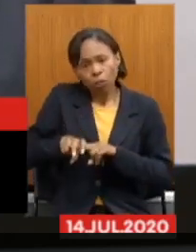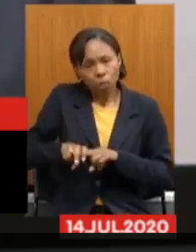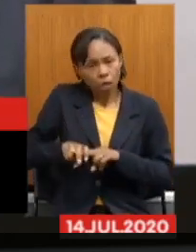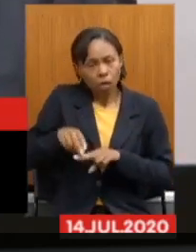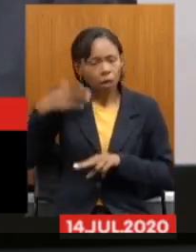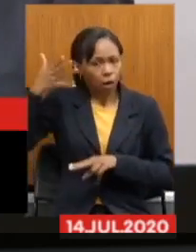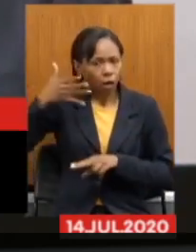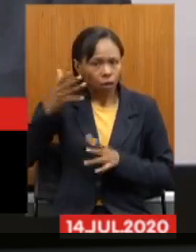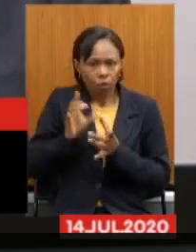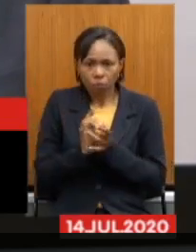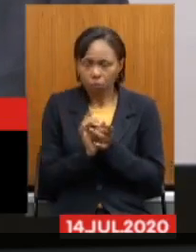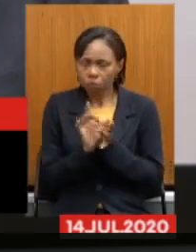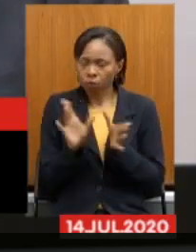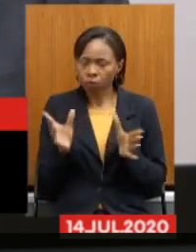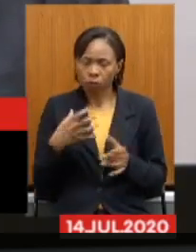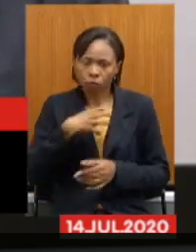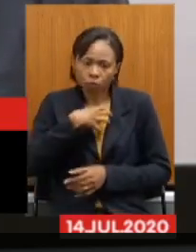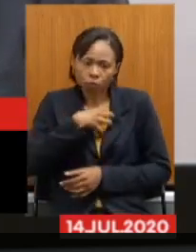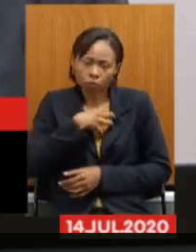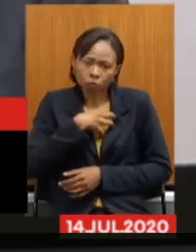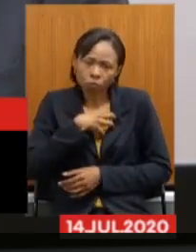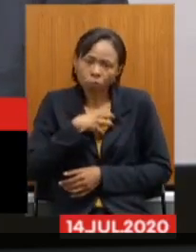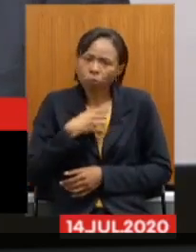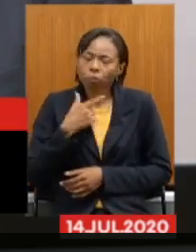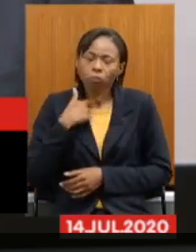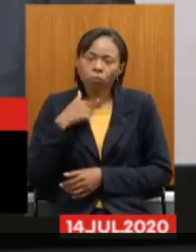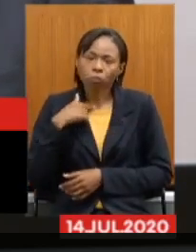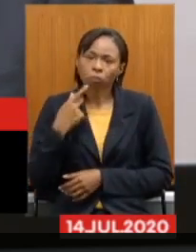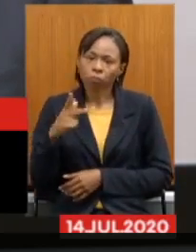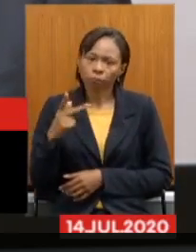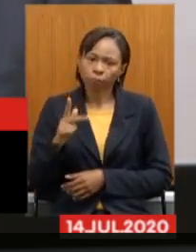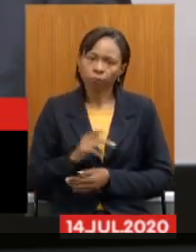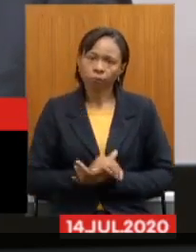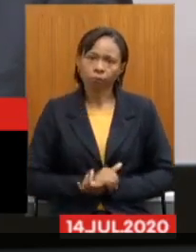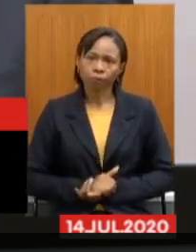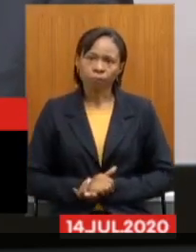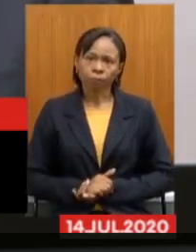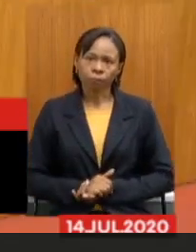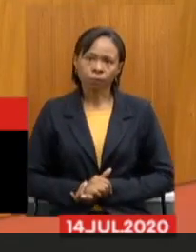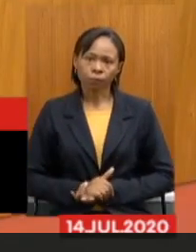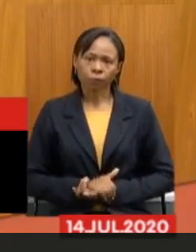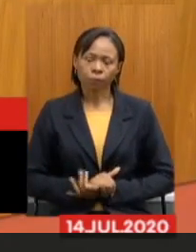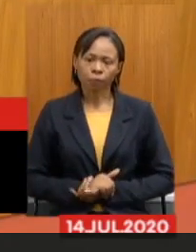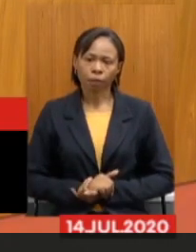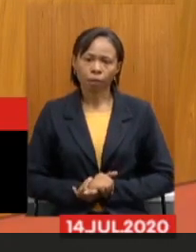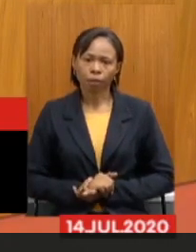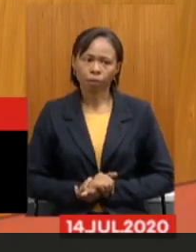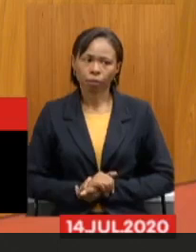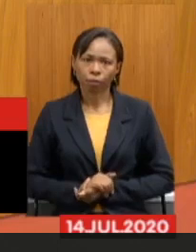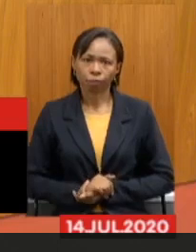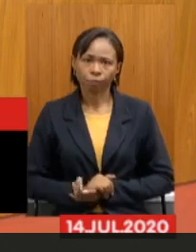sentado à mesa, como o senhor se sentir mais confortável. Fique à vontade.